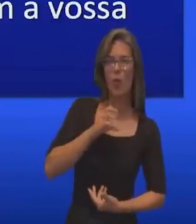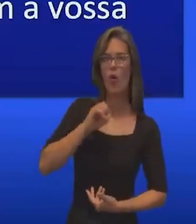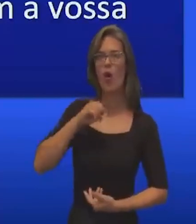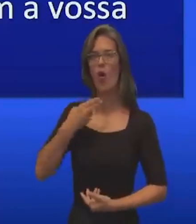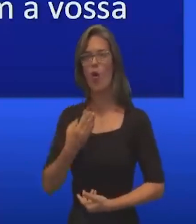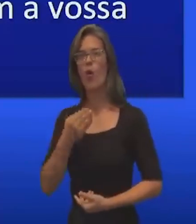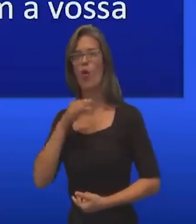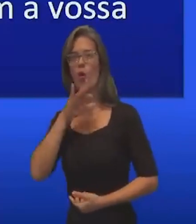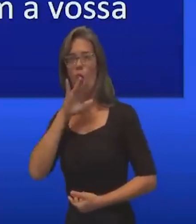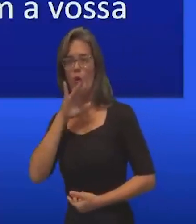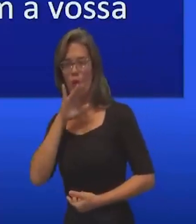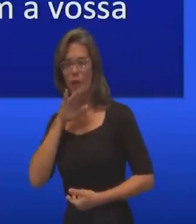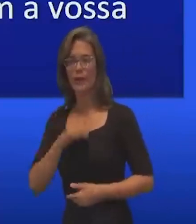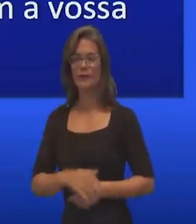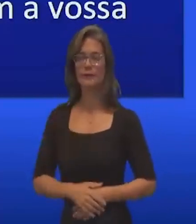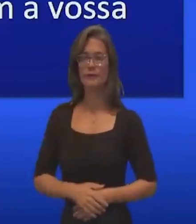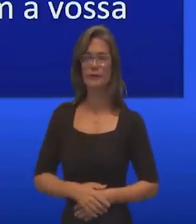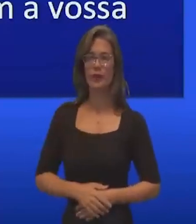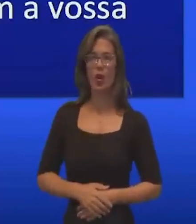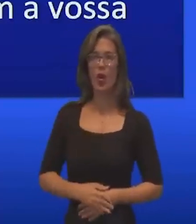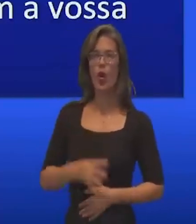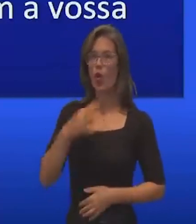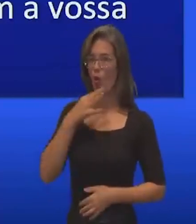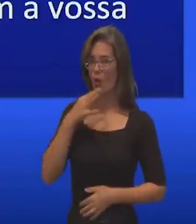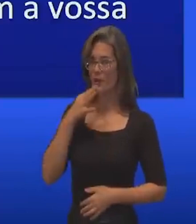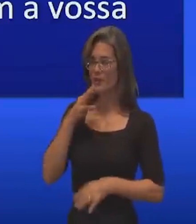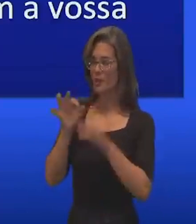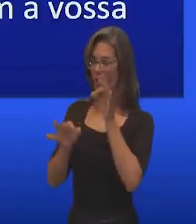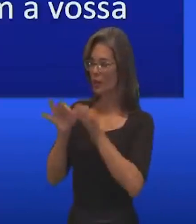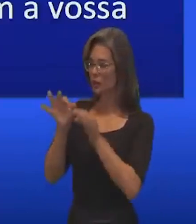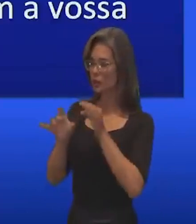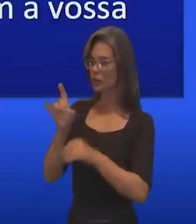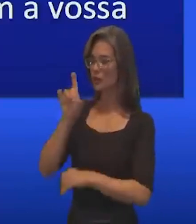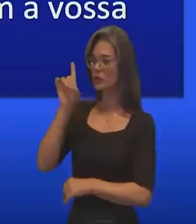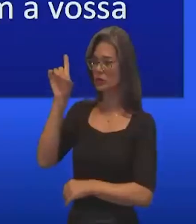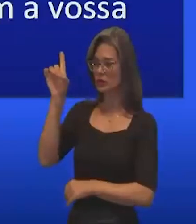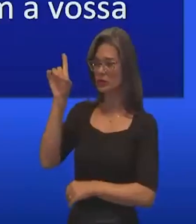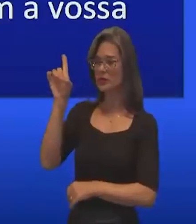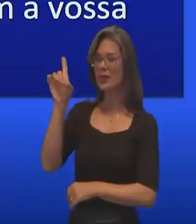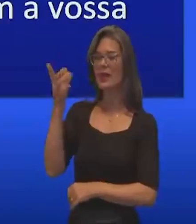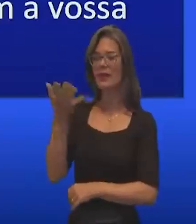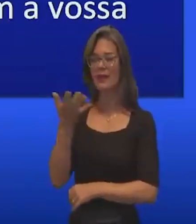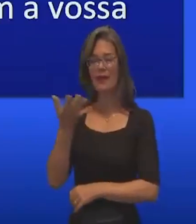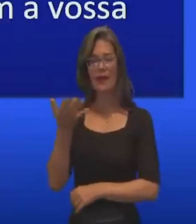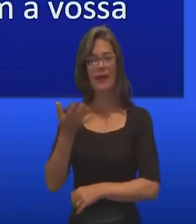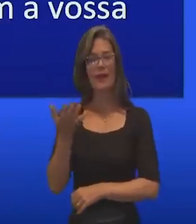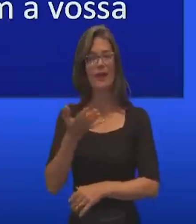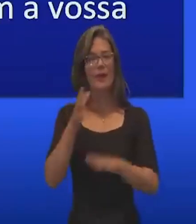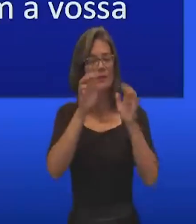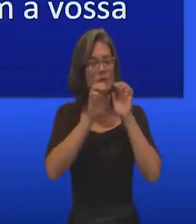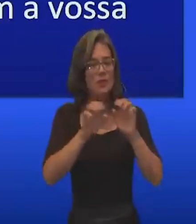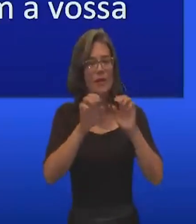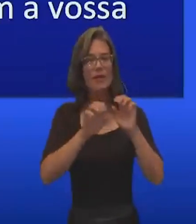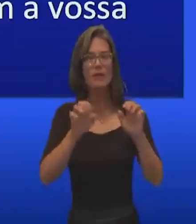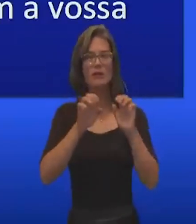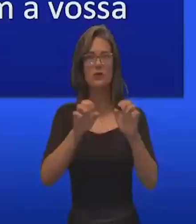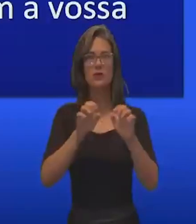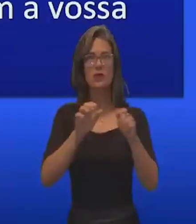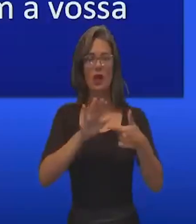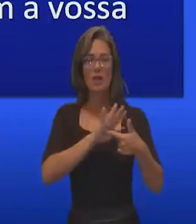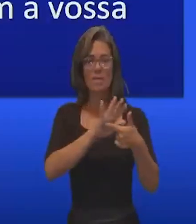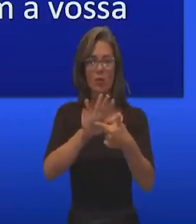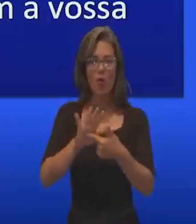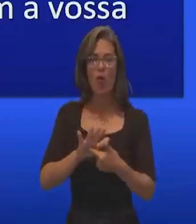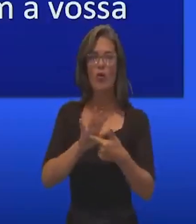conhecendo o temor do Senhor, procuramos persuadir os homens, mas a Deus já somos manifestos,